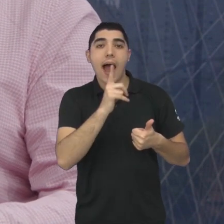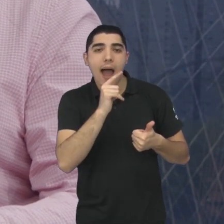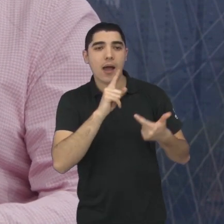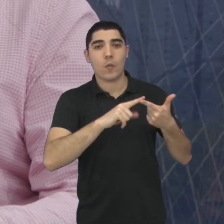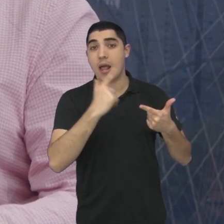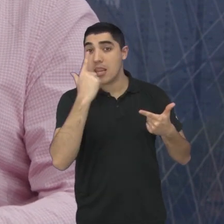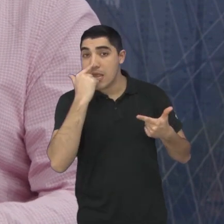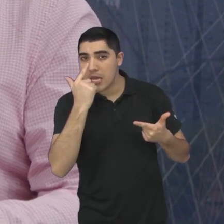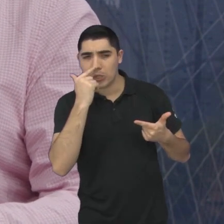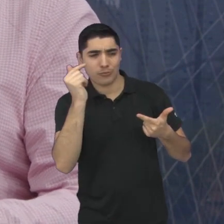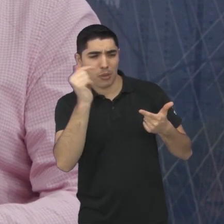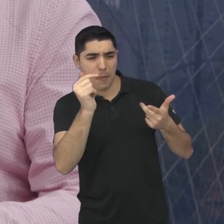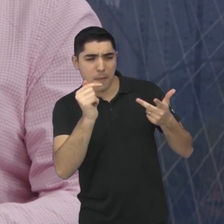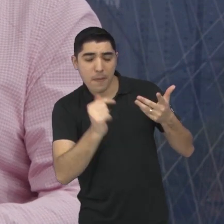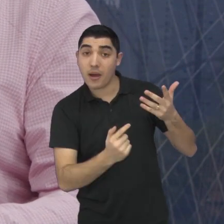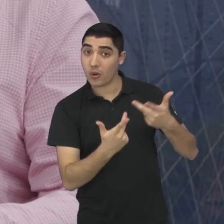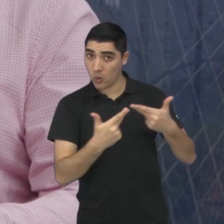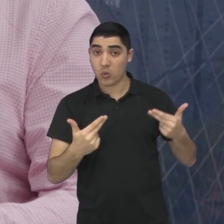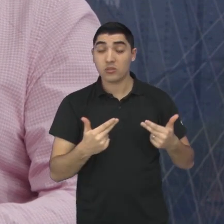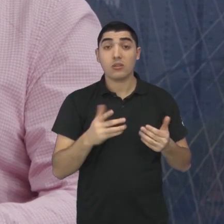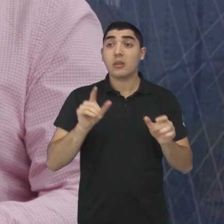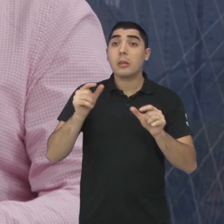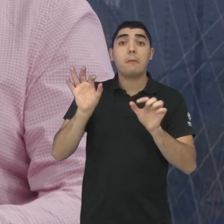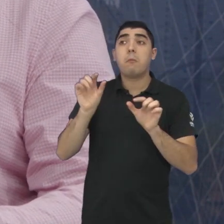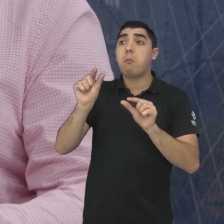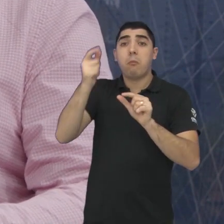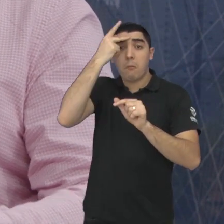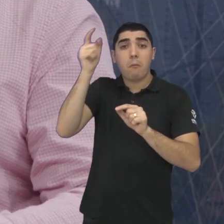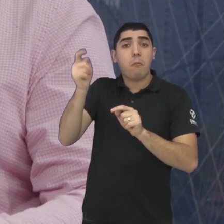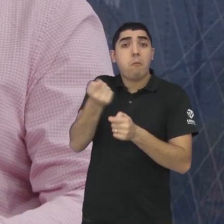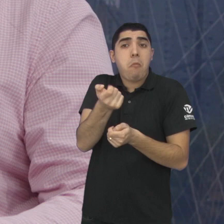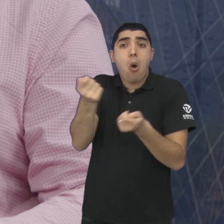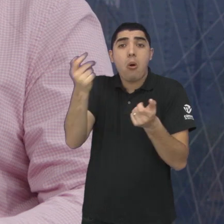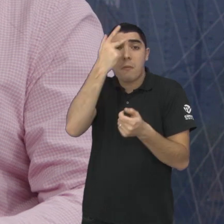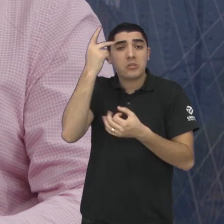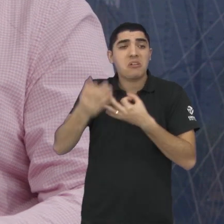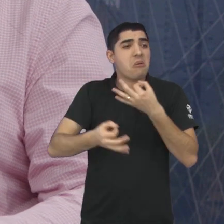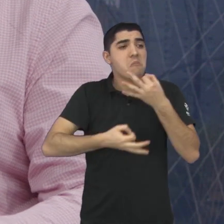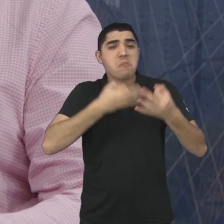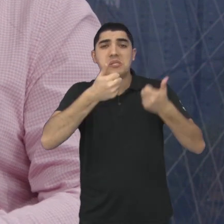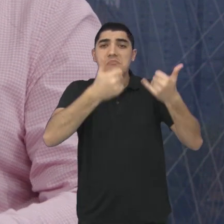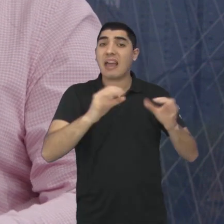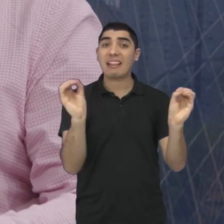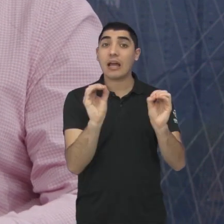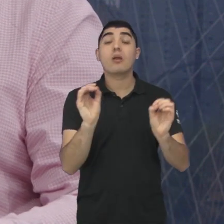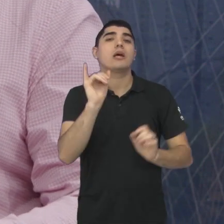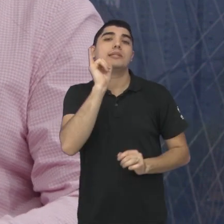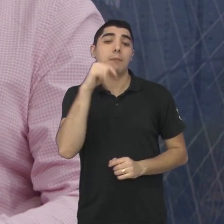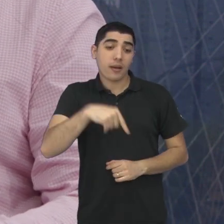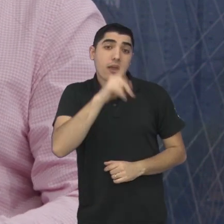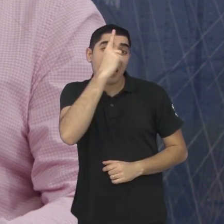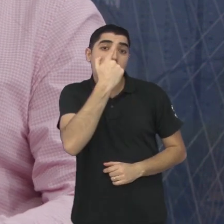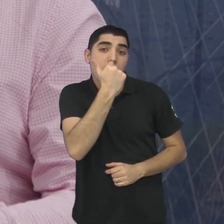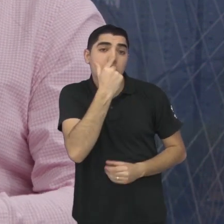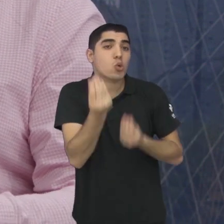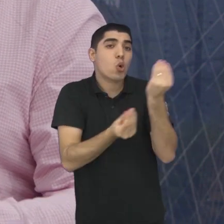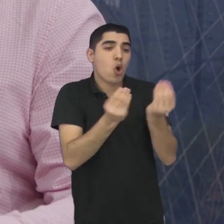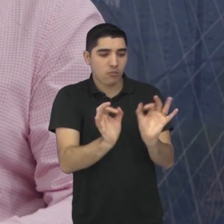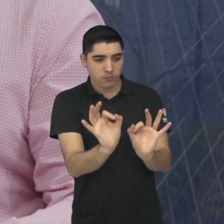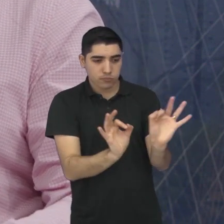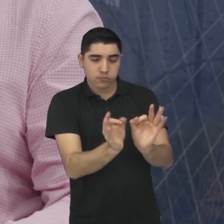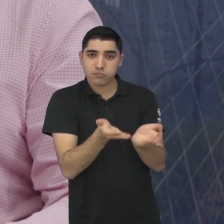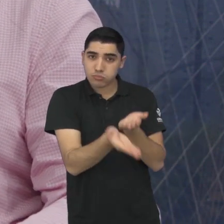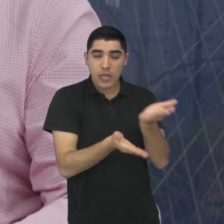lixo, né? É uma coisa que ela mencionou e é muito pouco comentada. Como a gente gerencia o lixo? A água que a